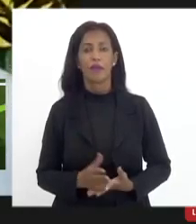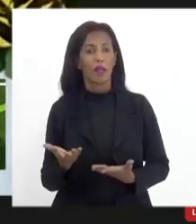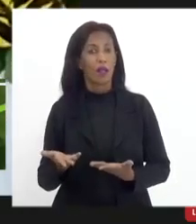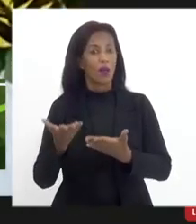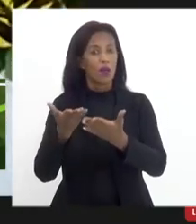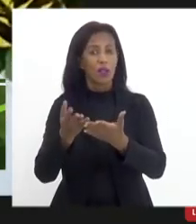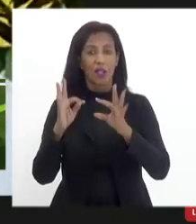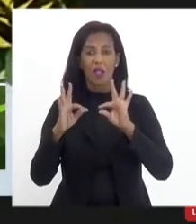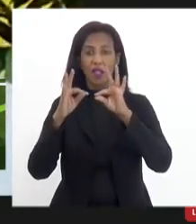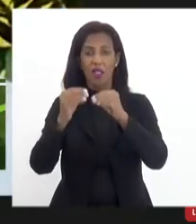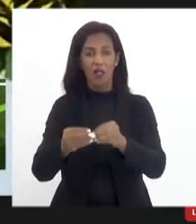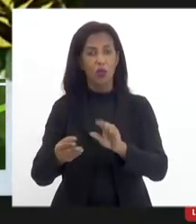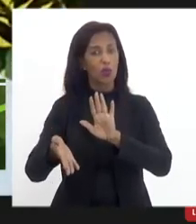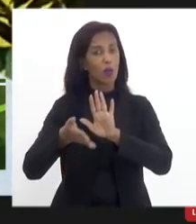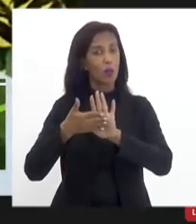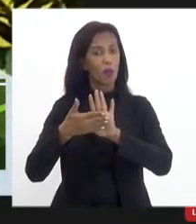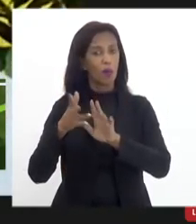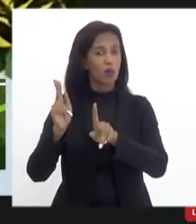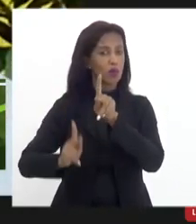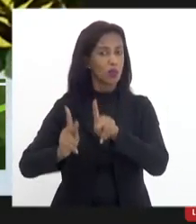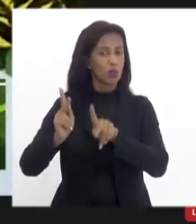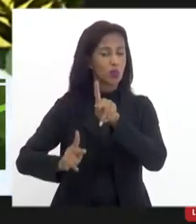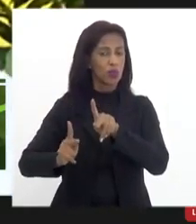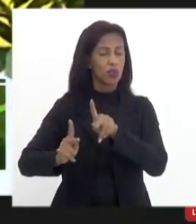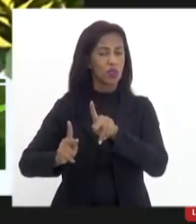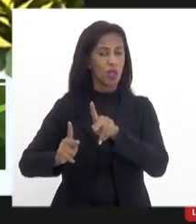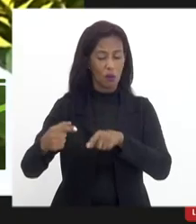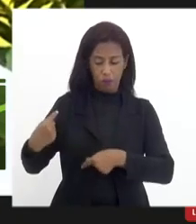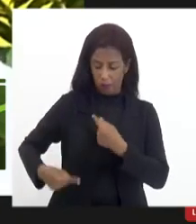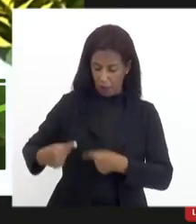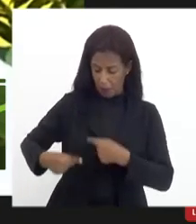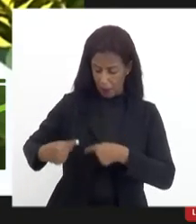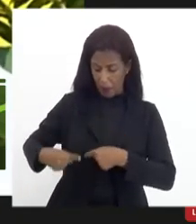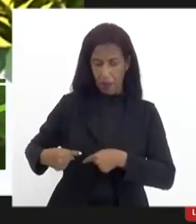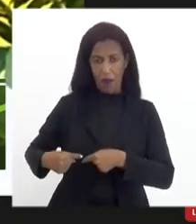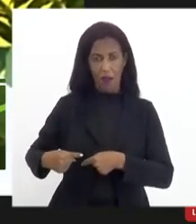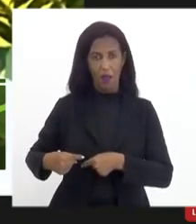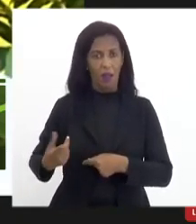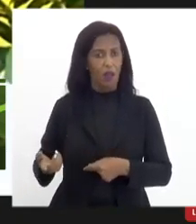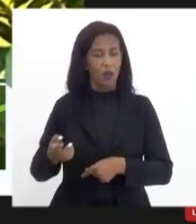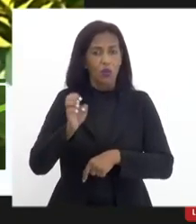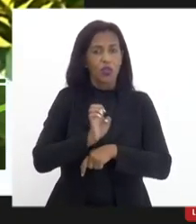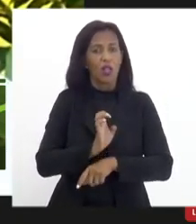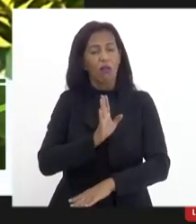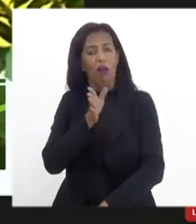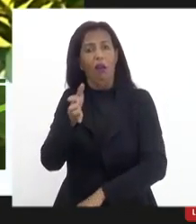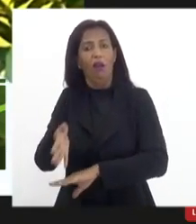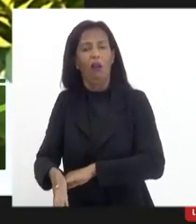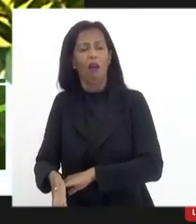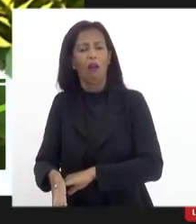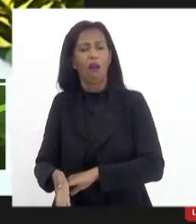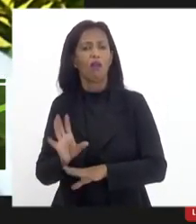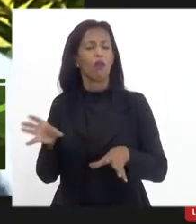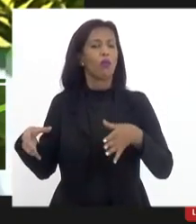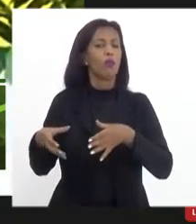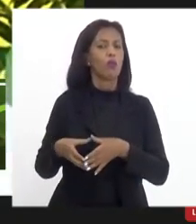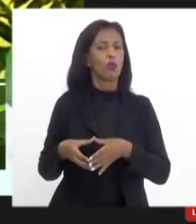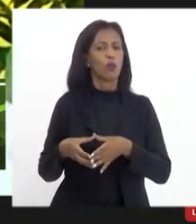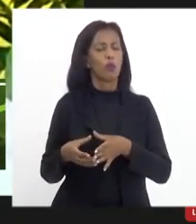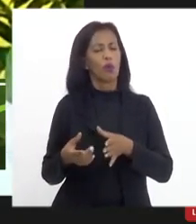em tudo que é proposta de política pública no Brasil, que o Estado brasileiro não tem que interferir nesses grupos, mas tem